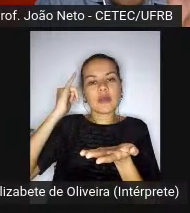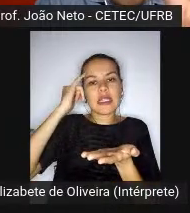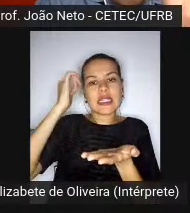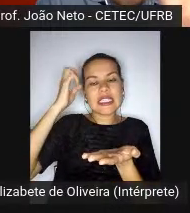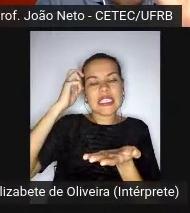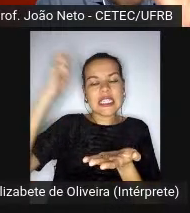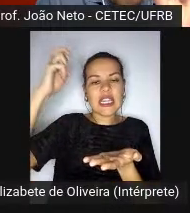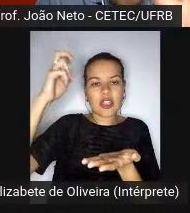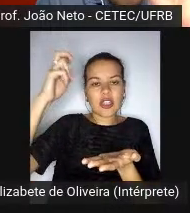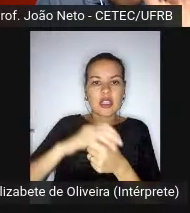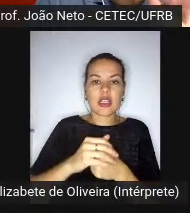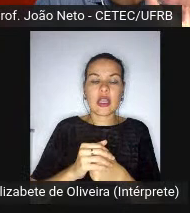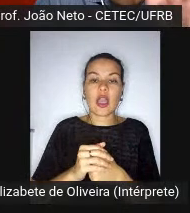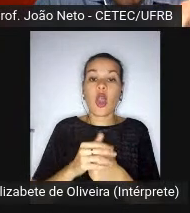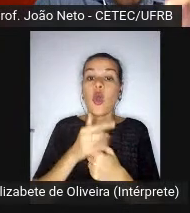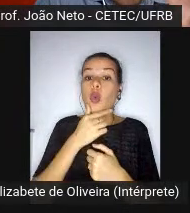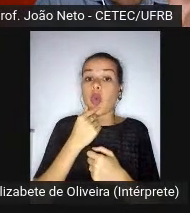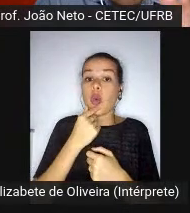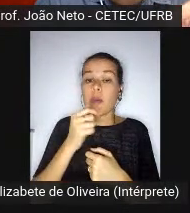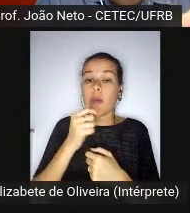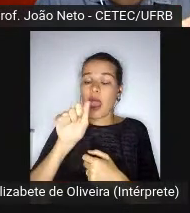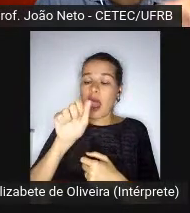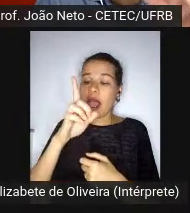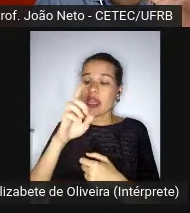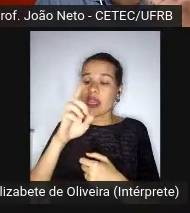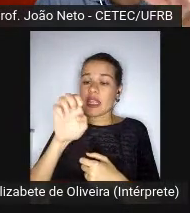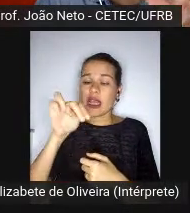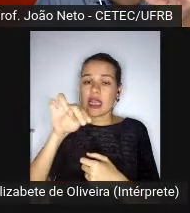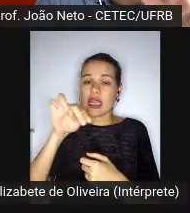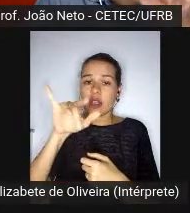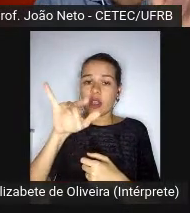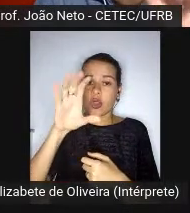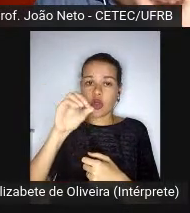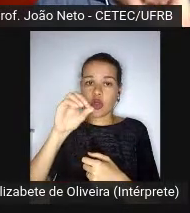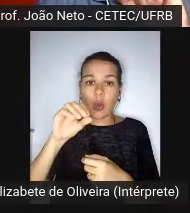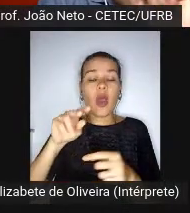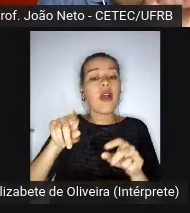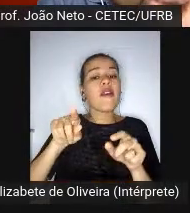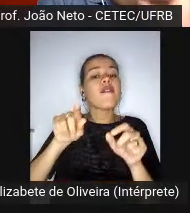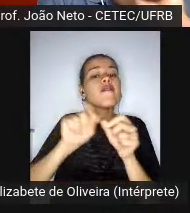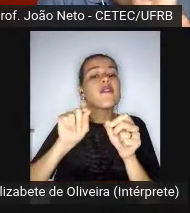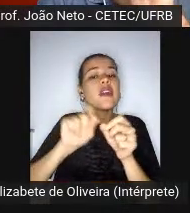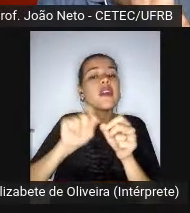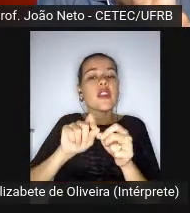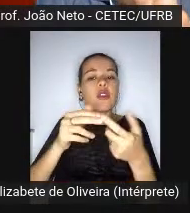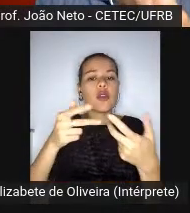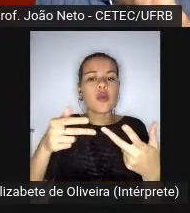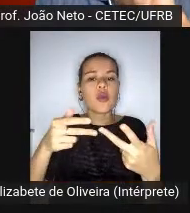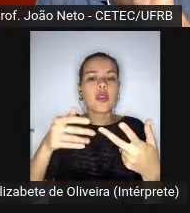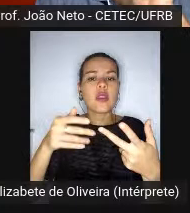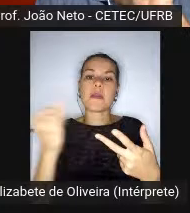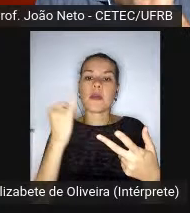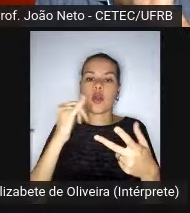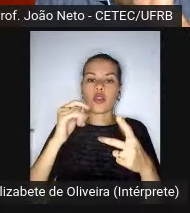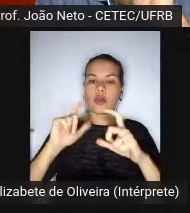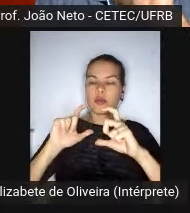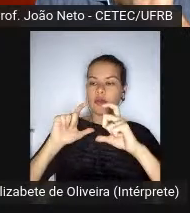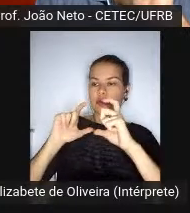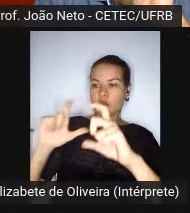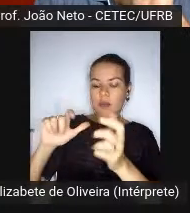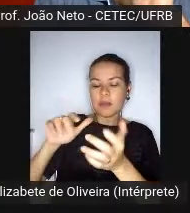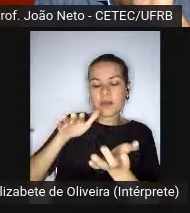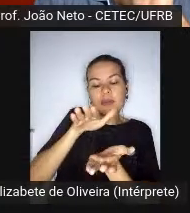Em que em que consiste de nós temos a etiquetas que são colocadas no piso